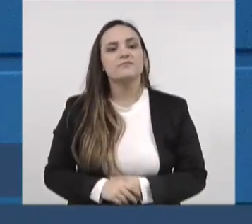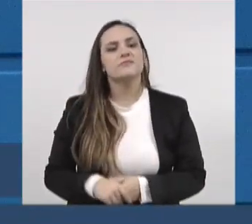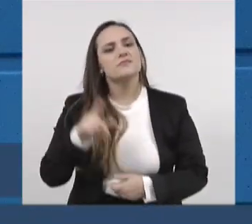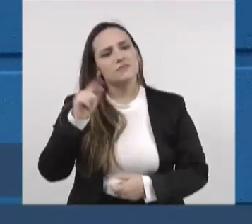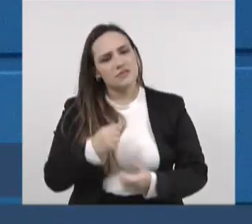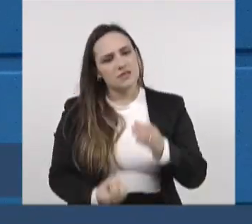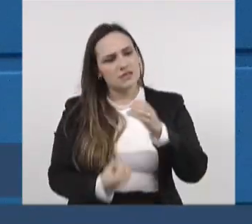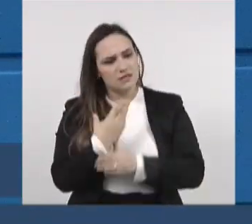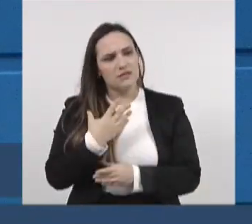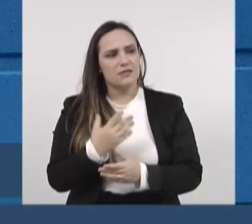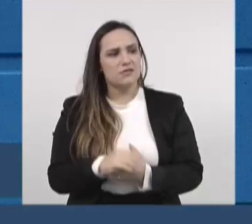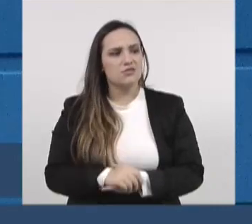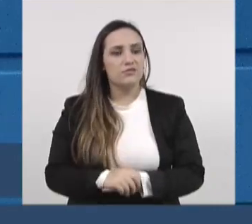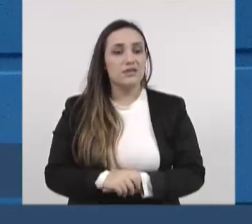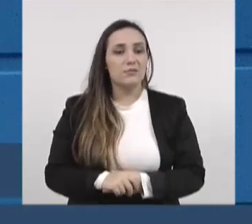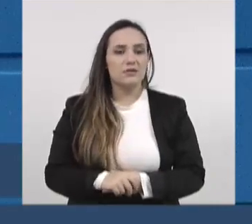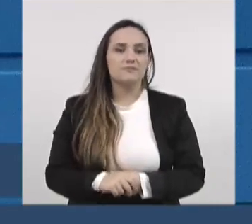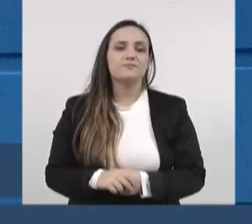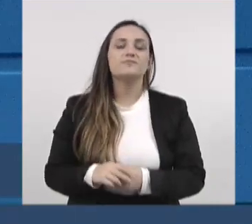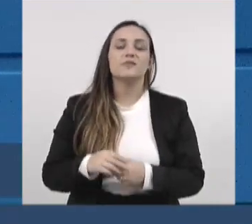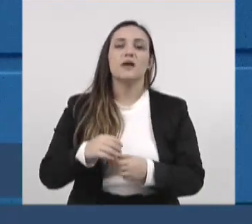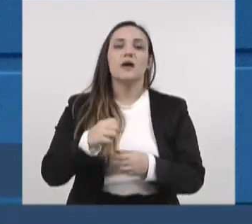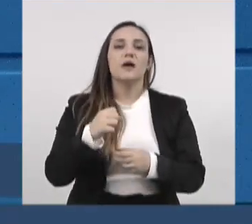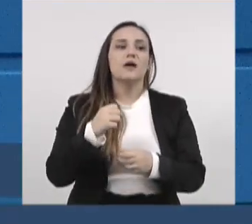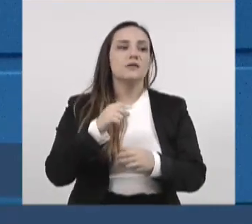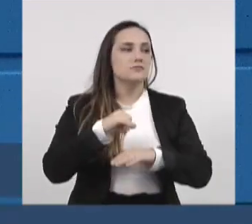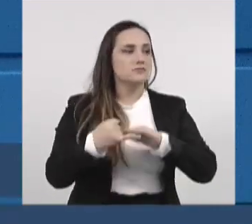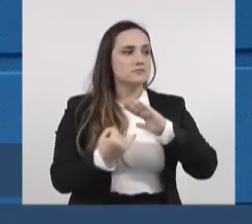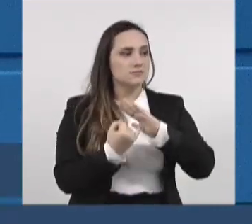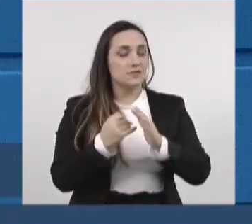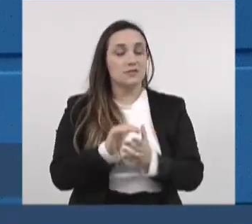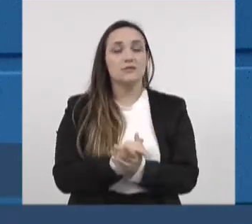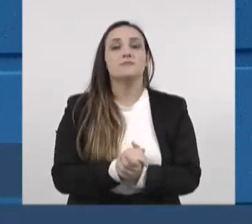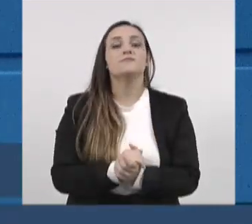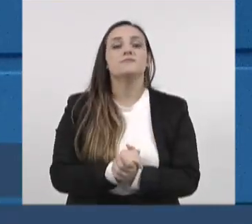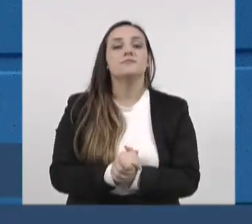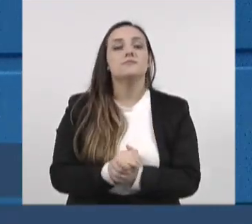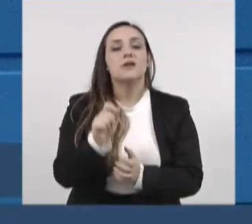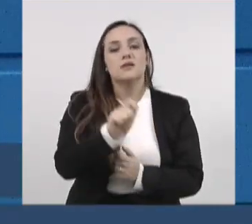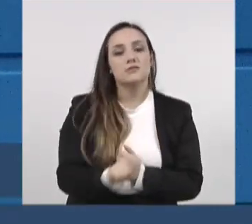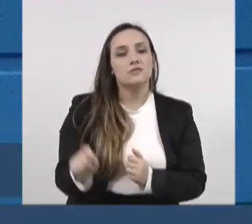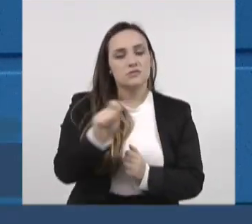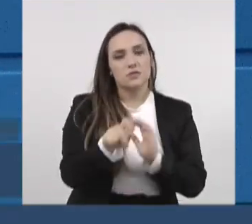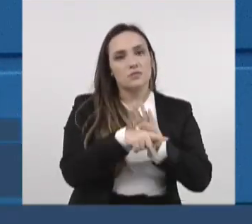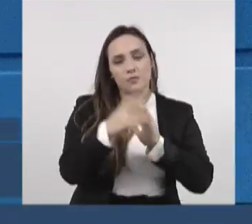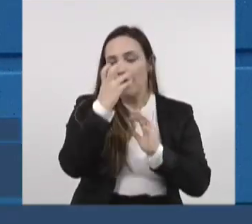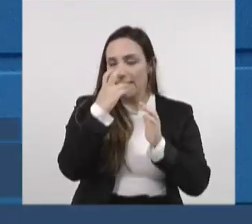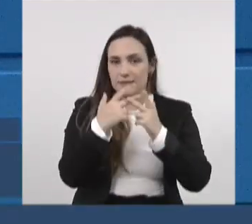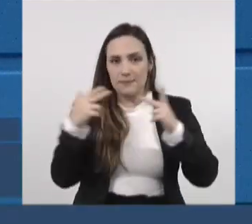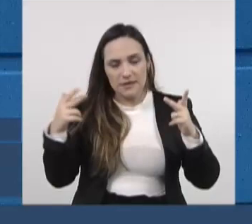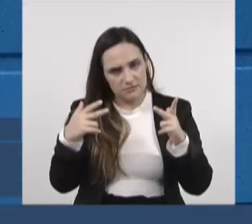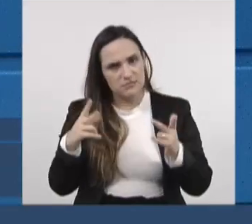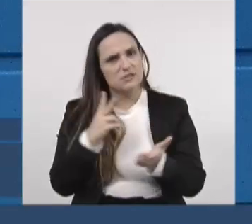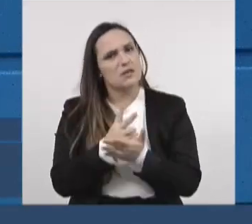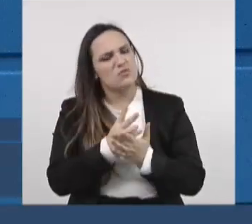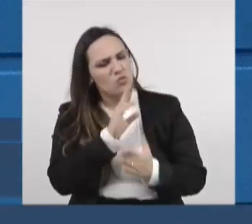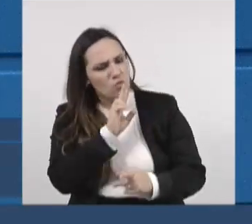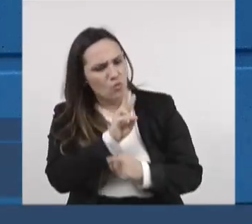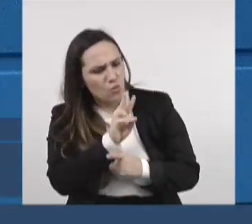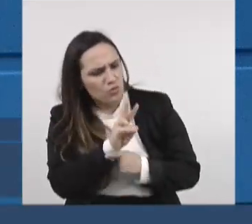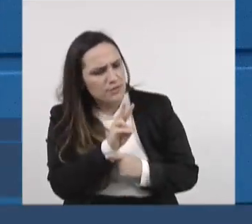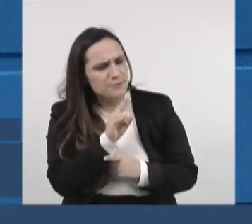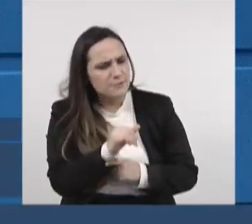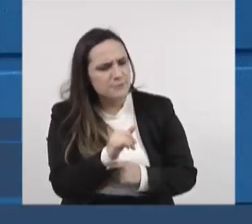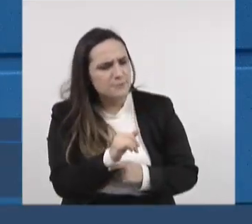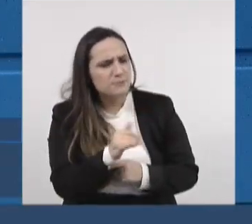fundada em 2013, é atuante no trabalho social ao atendimento dos animais. Atua de forma ativa quanto aos maus tratos